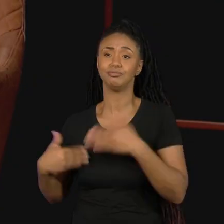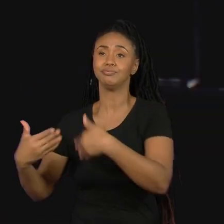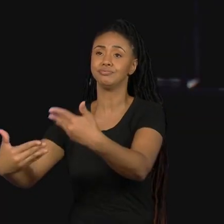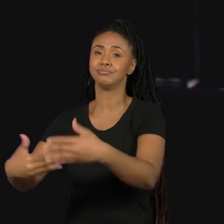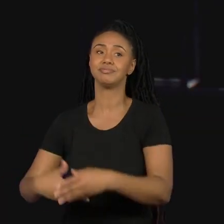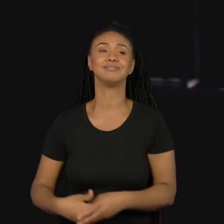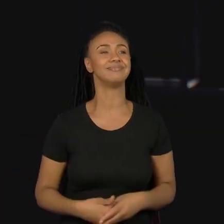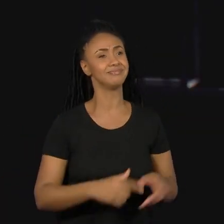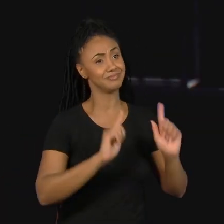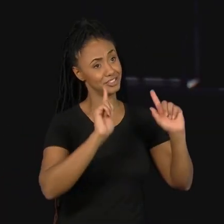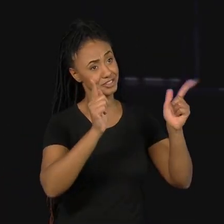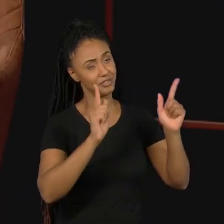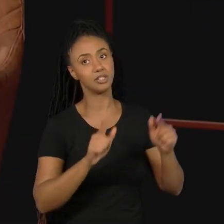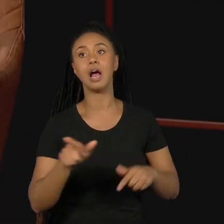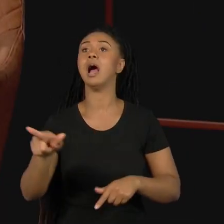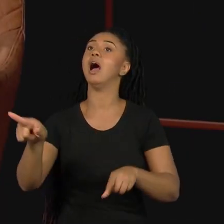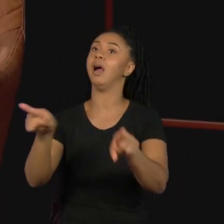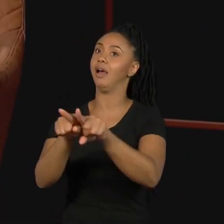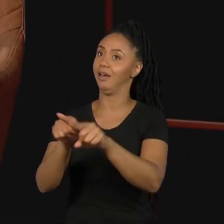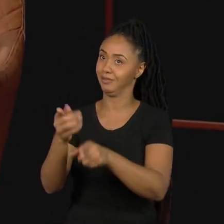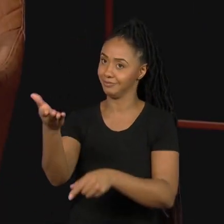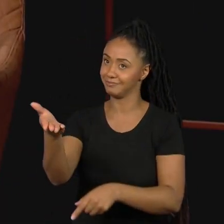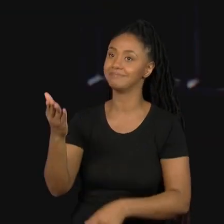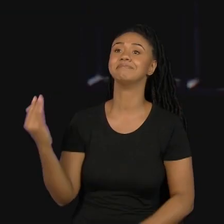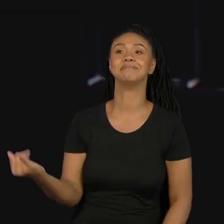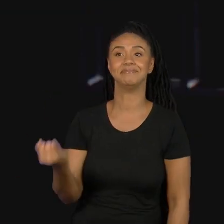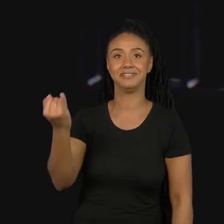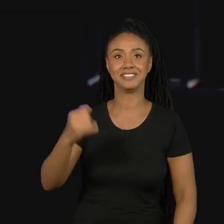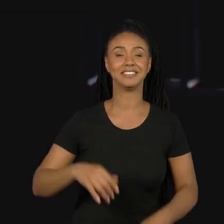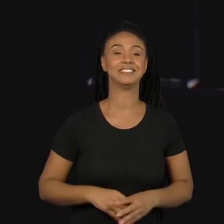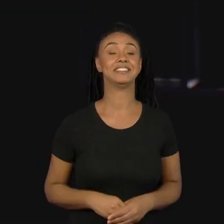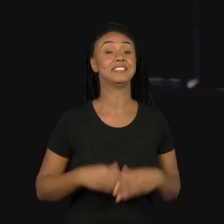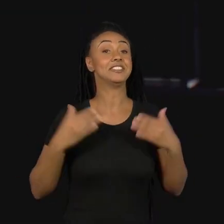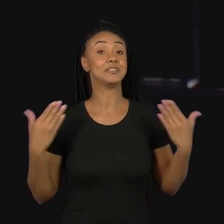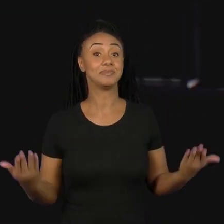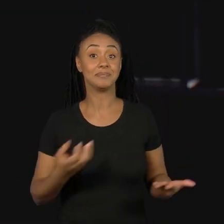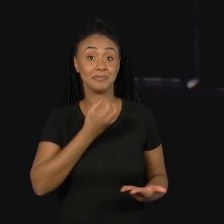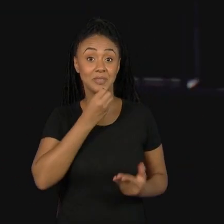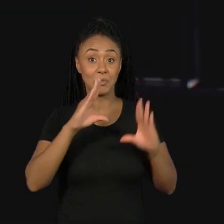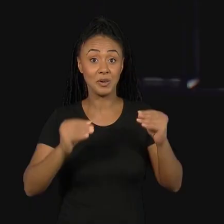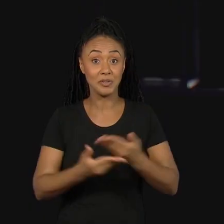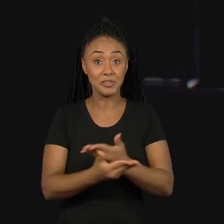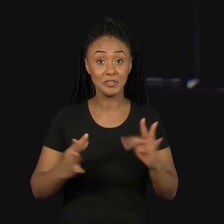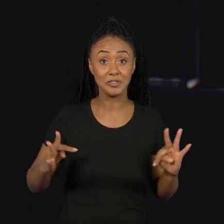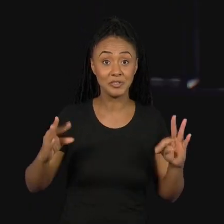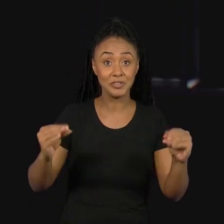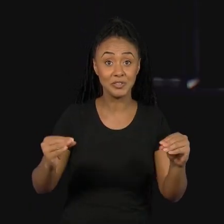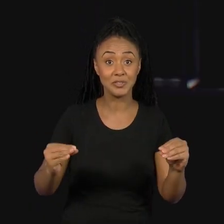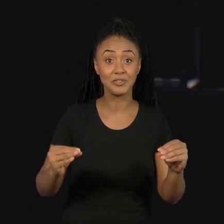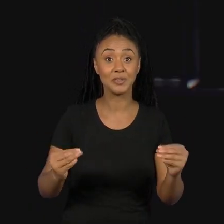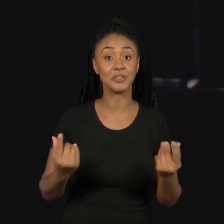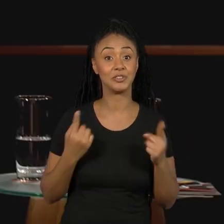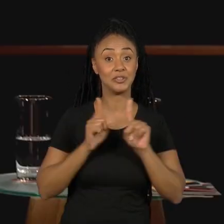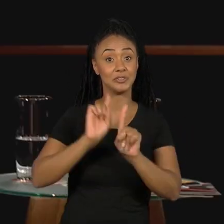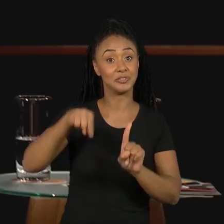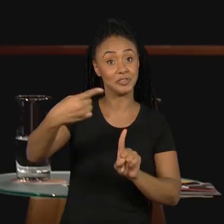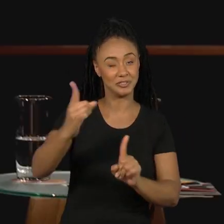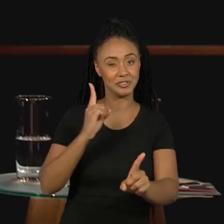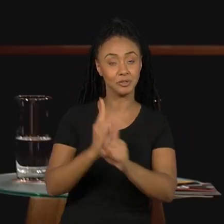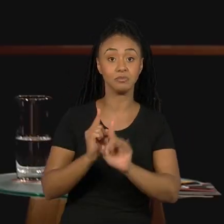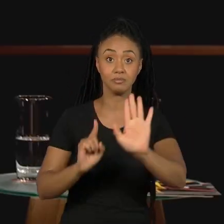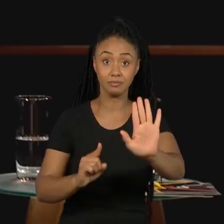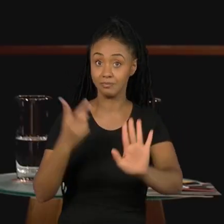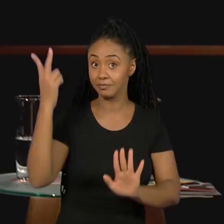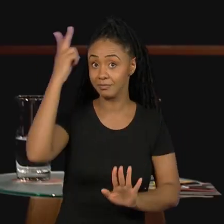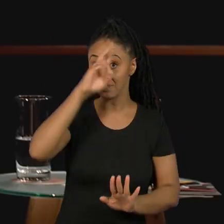se divertindo. Também, querida, fundamental. Uma boa noite para todos e a gente se vê no próximo domingo. Lembrando